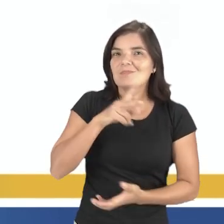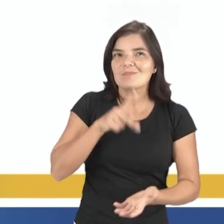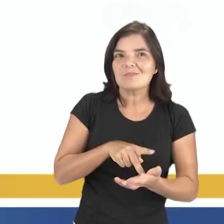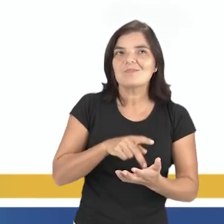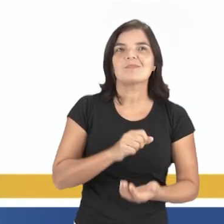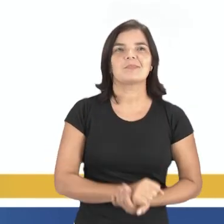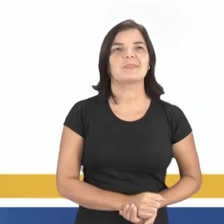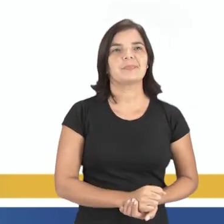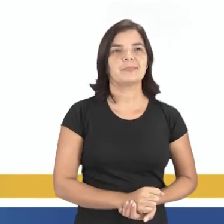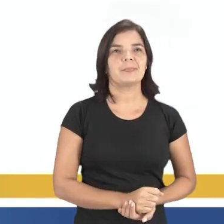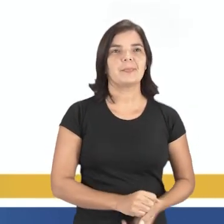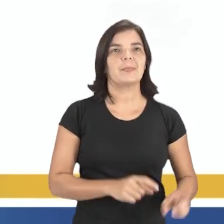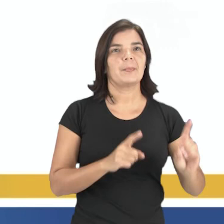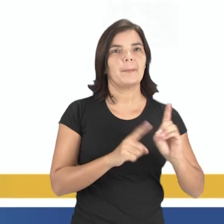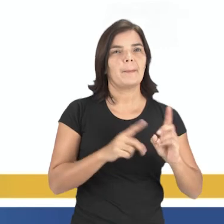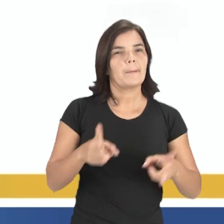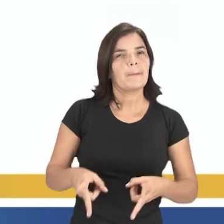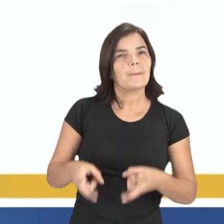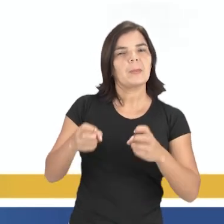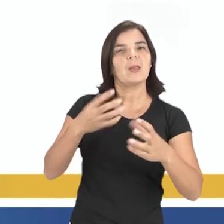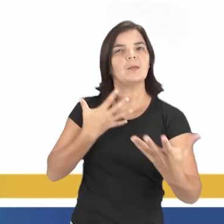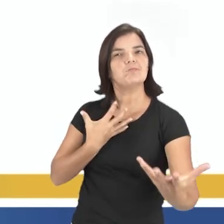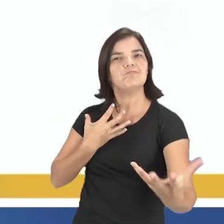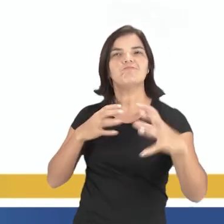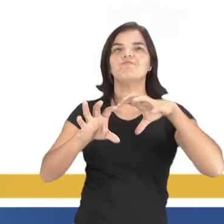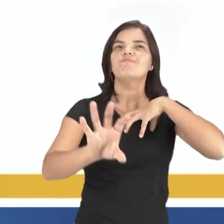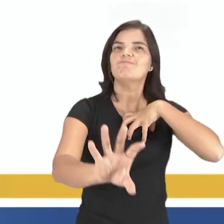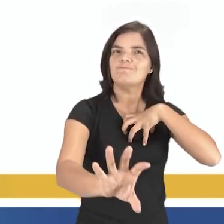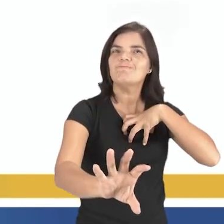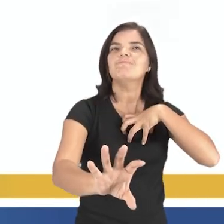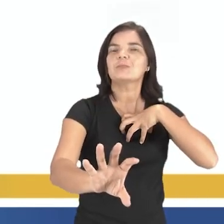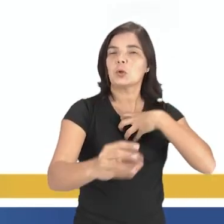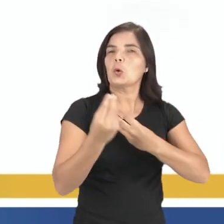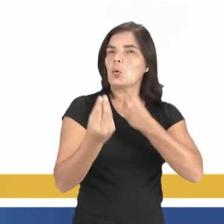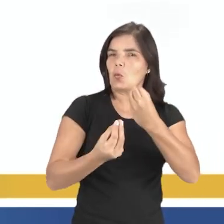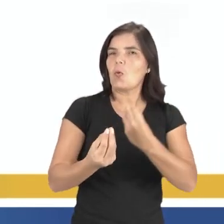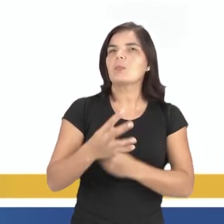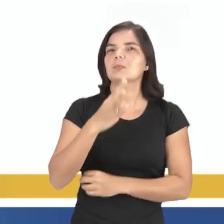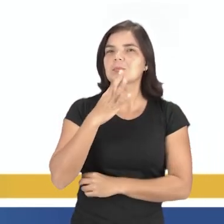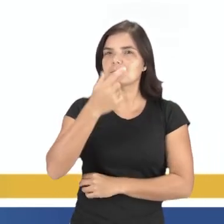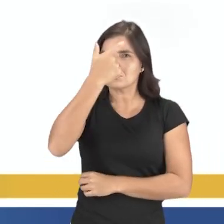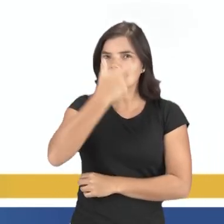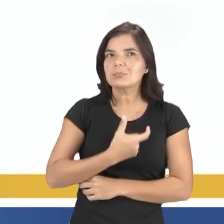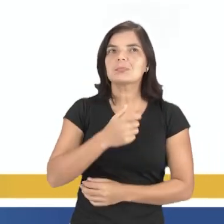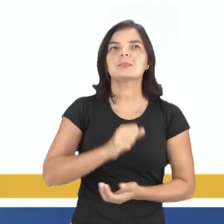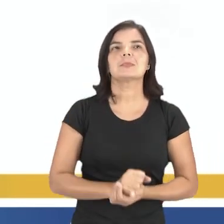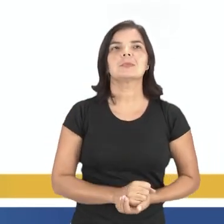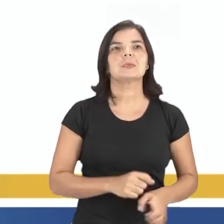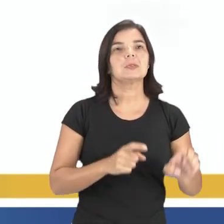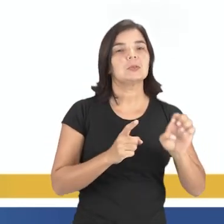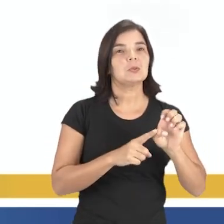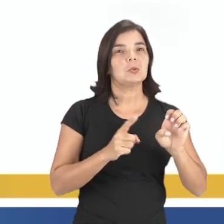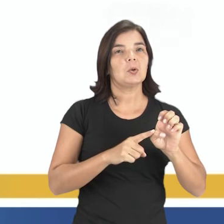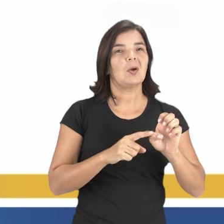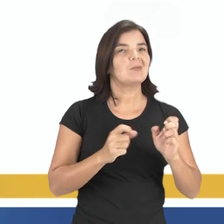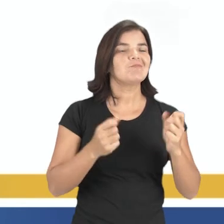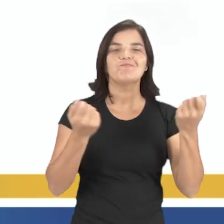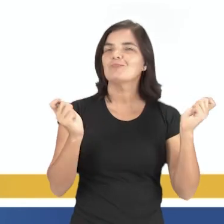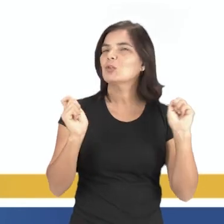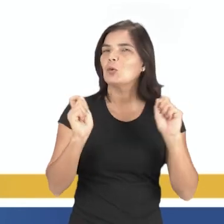eu autêntico. D. Percepção da empatia como fator de autoconhecimento? Ou a letra